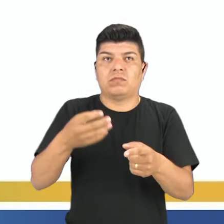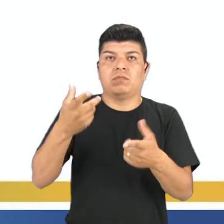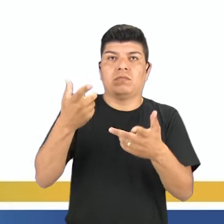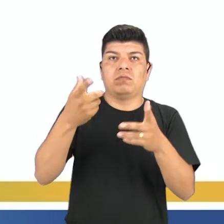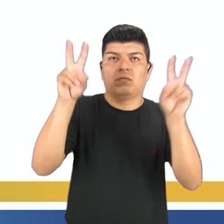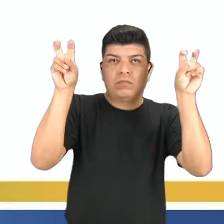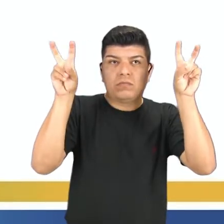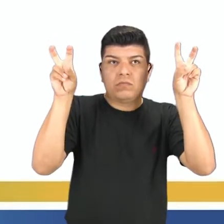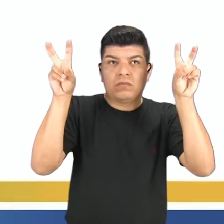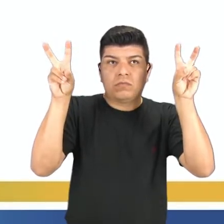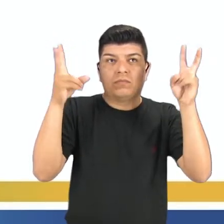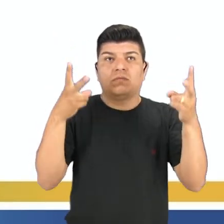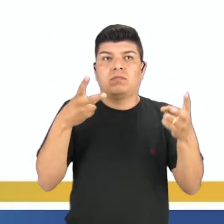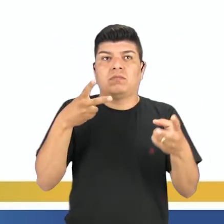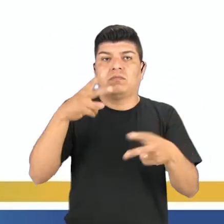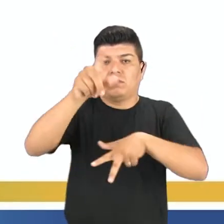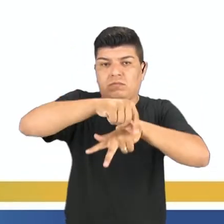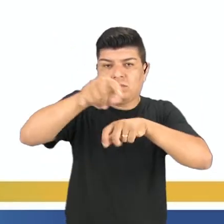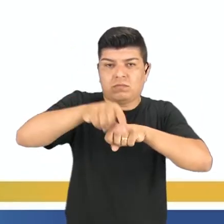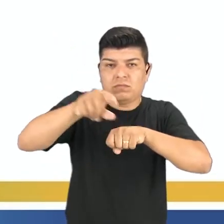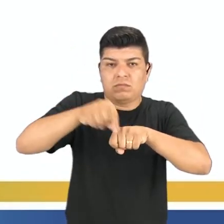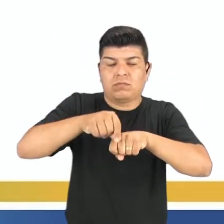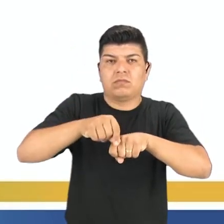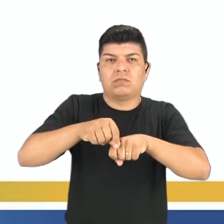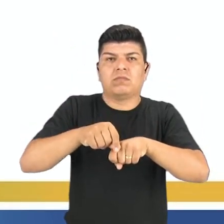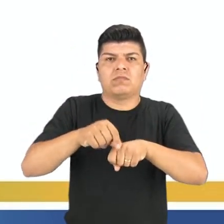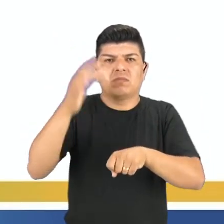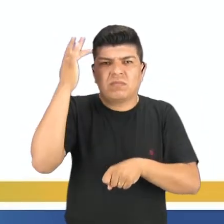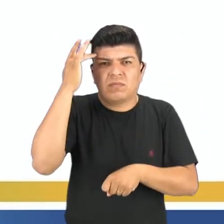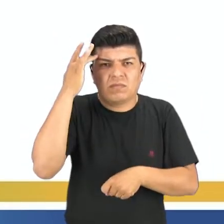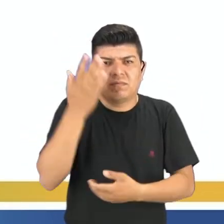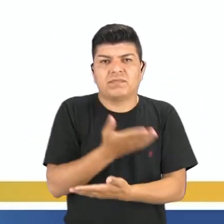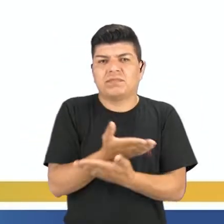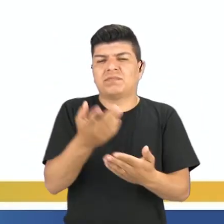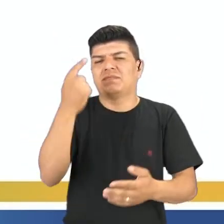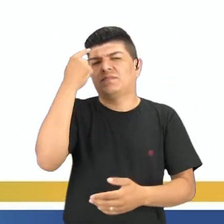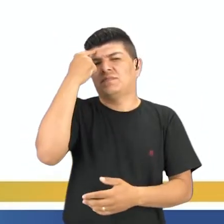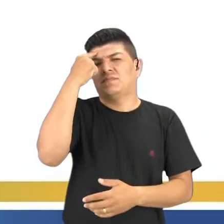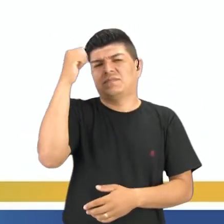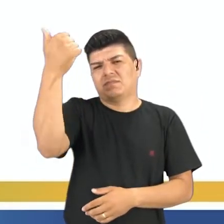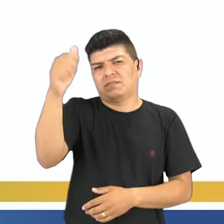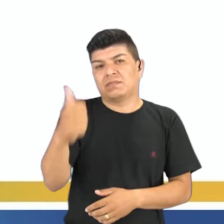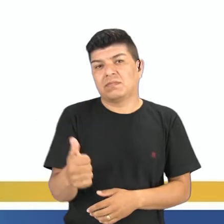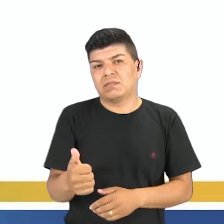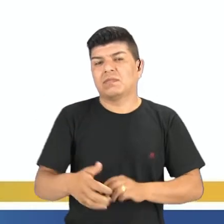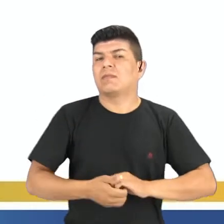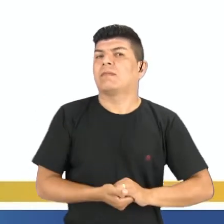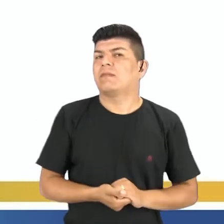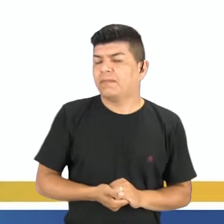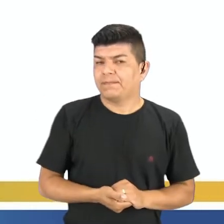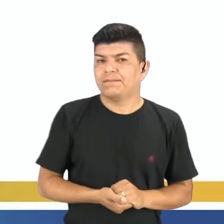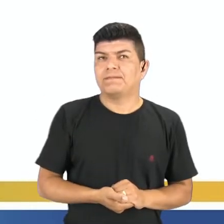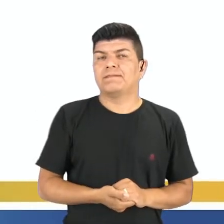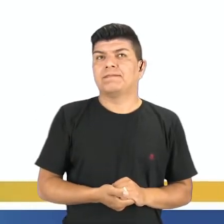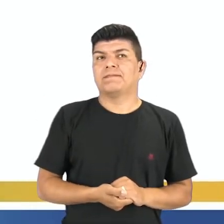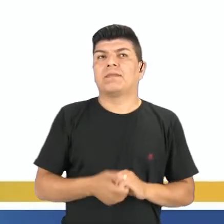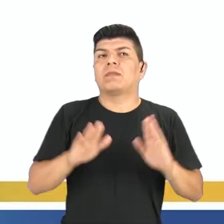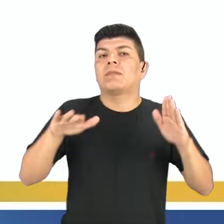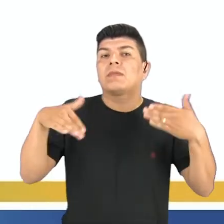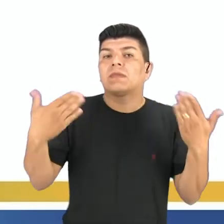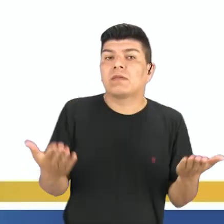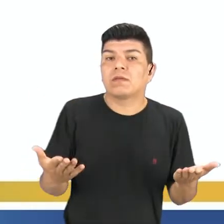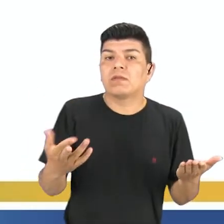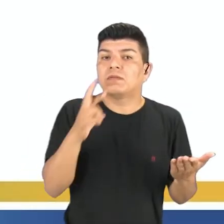e a partir de argumentos. E aí, o que vocês acham? Pensaram aí, analisaram? Qual